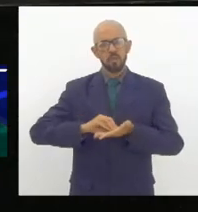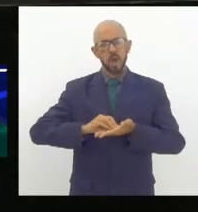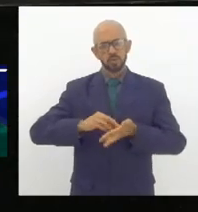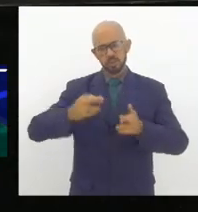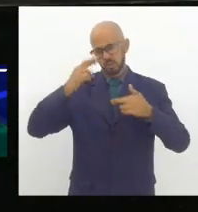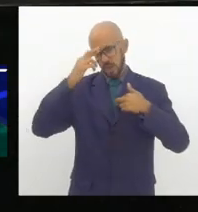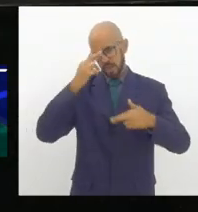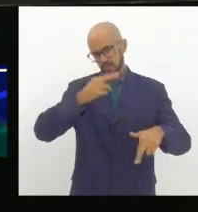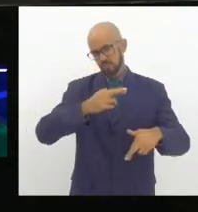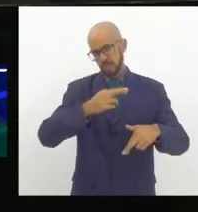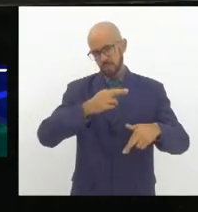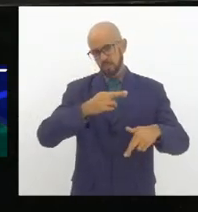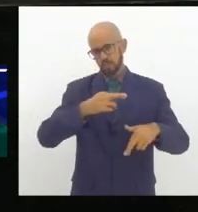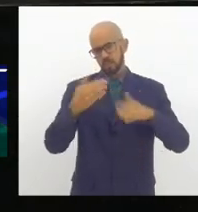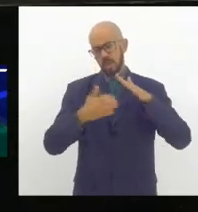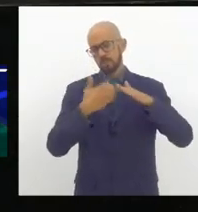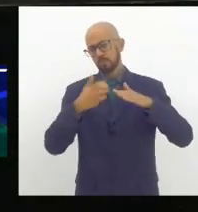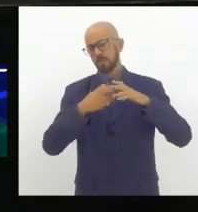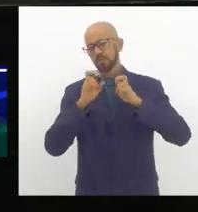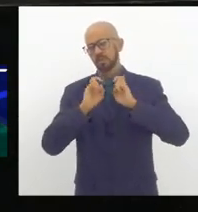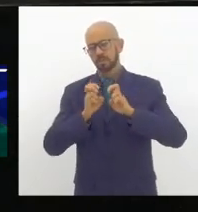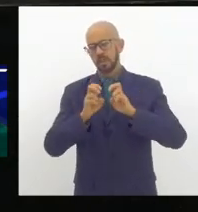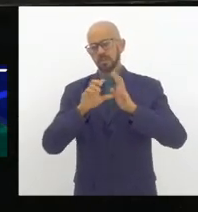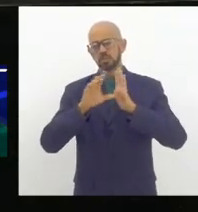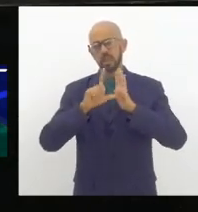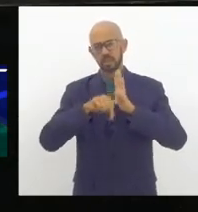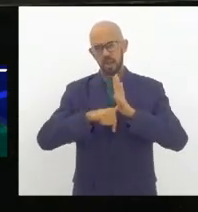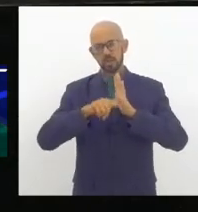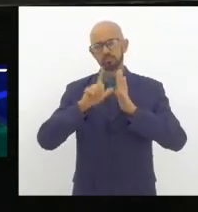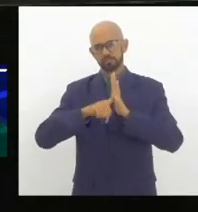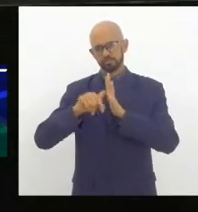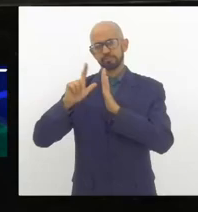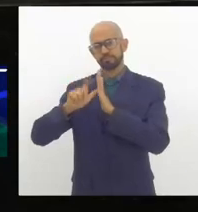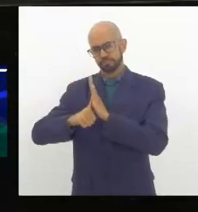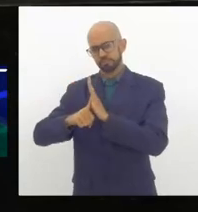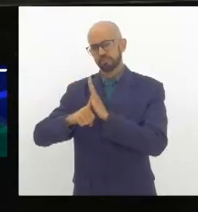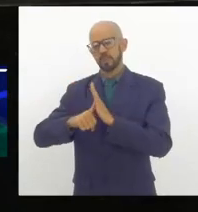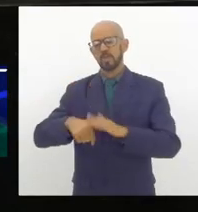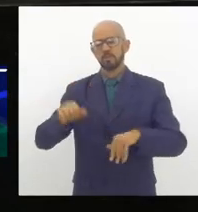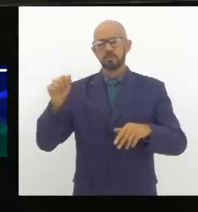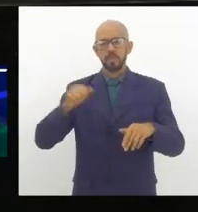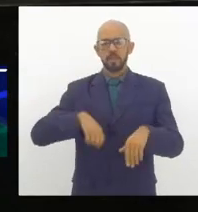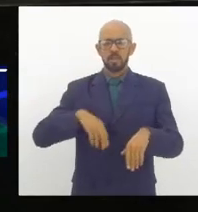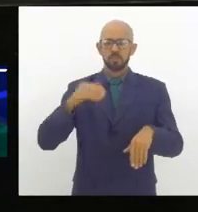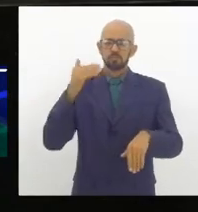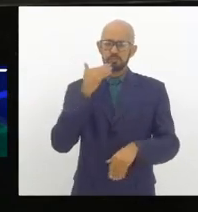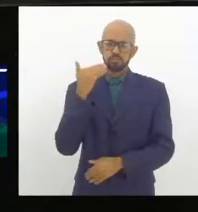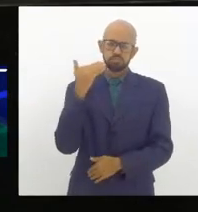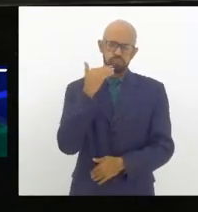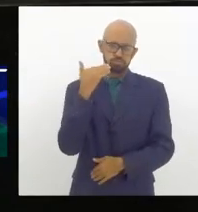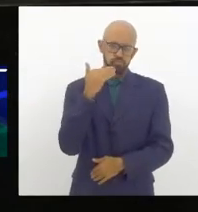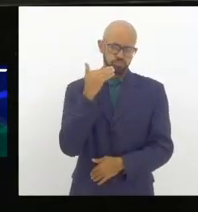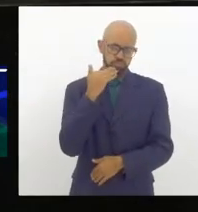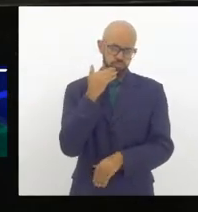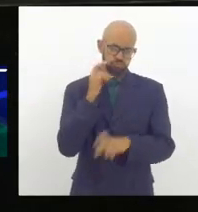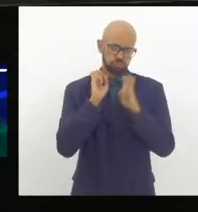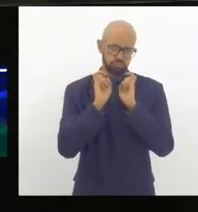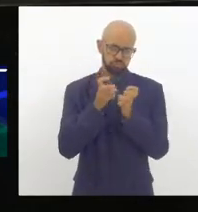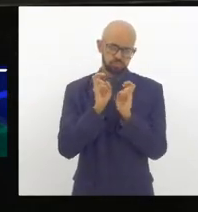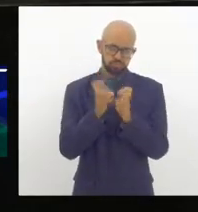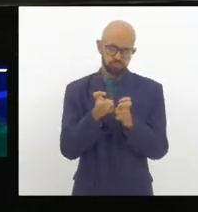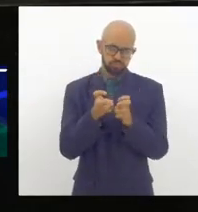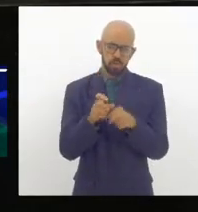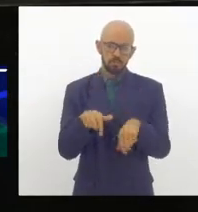comprometimento da SuperVia pelos atrasos constantes pela péssima manutenção da ferrovia